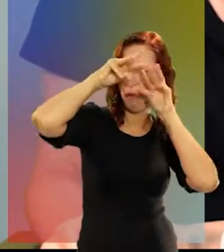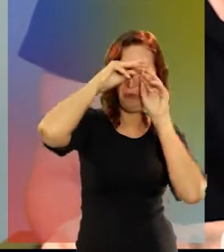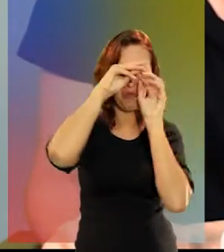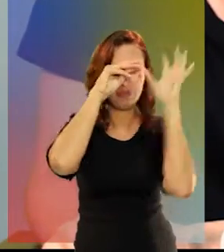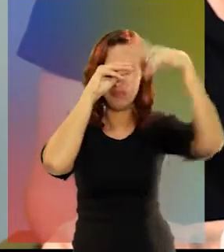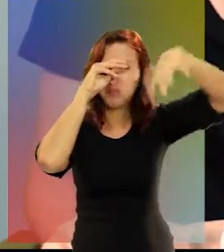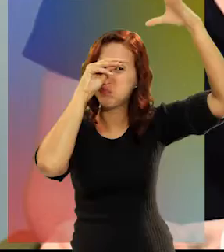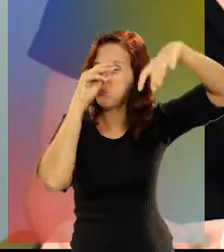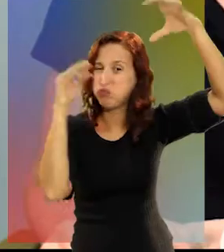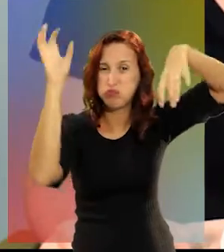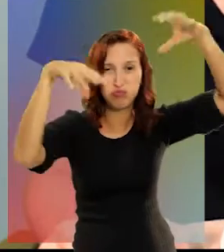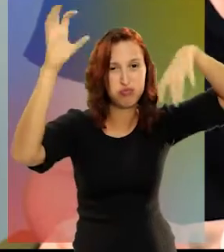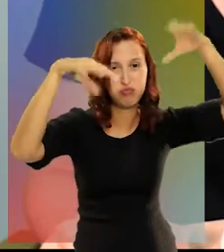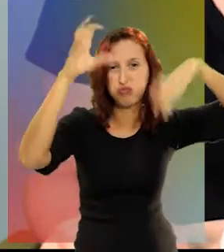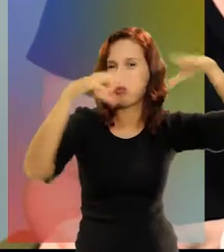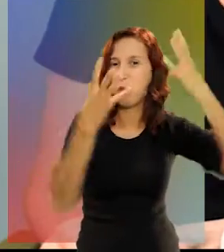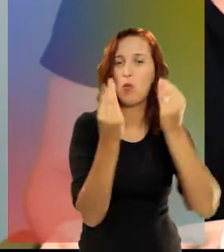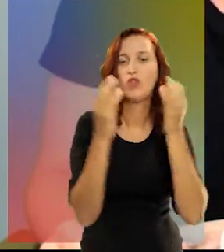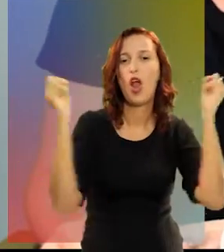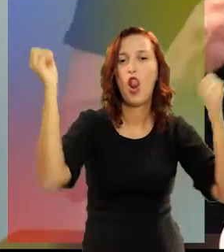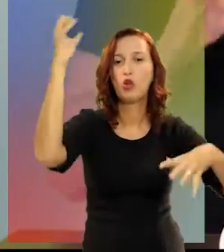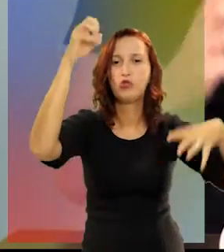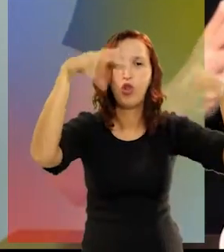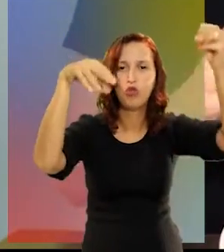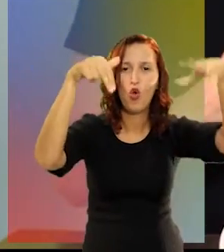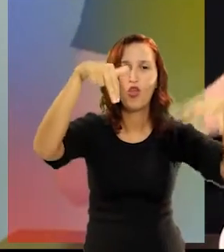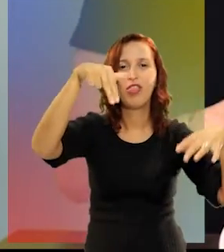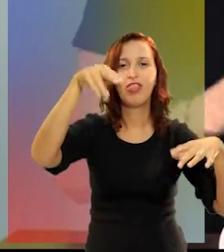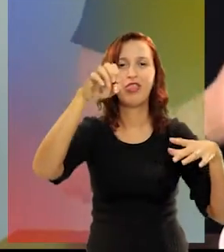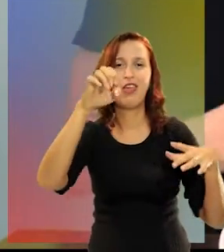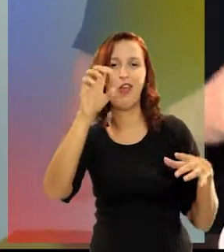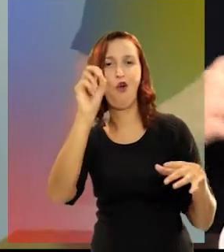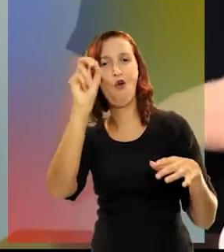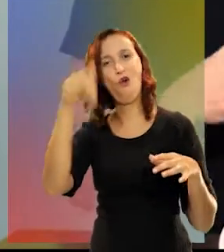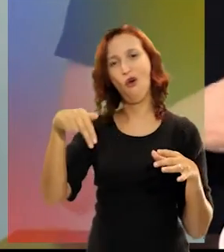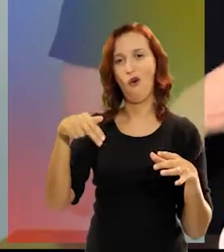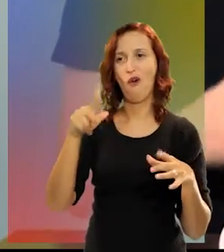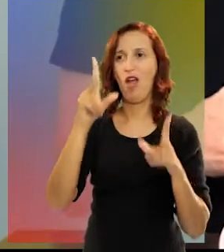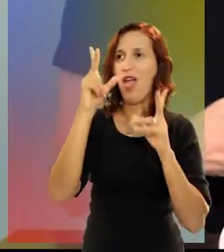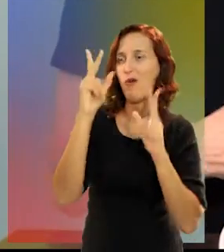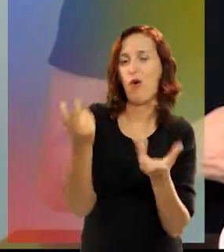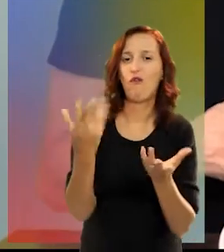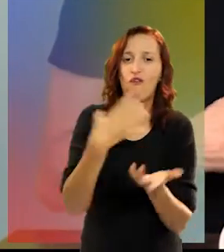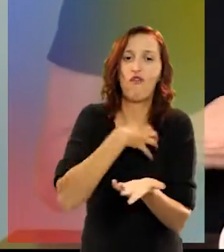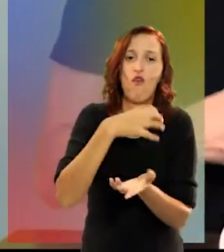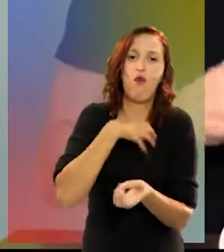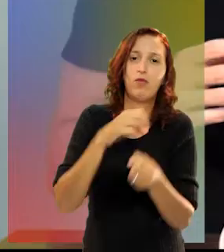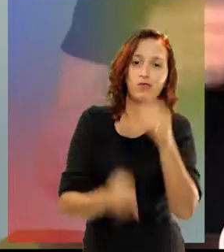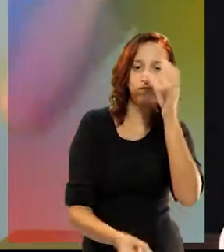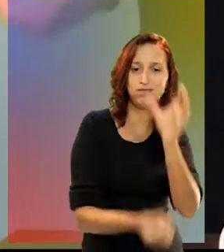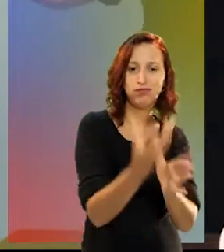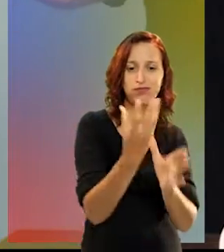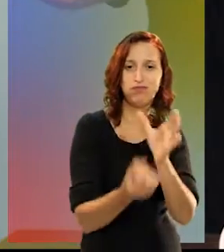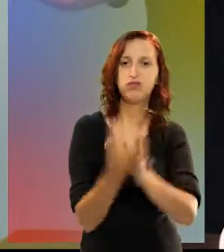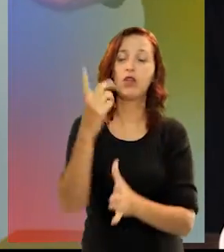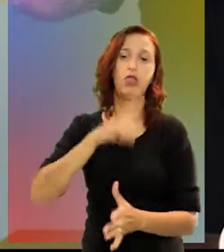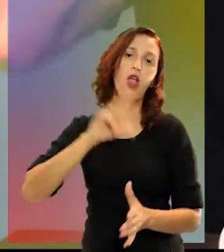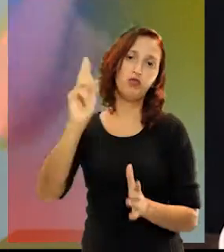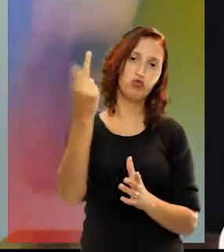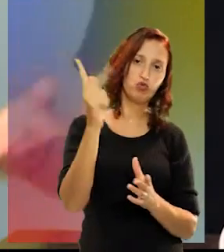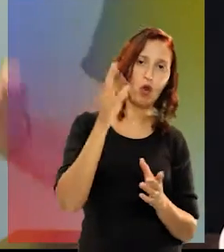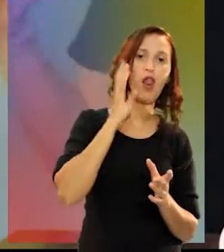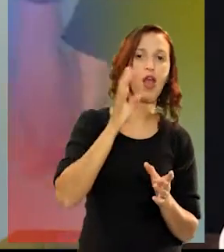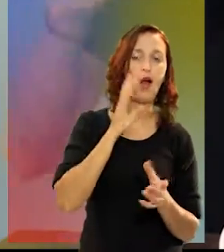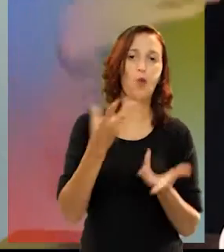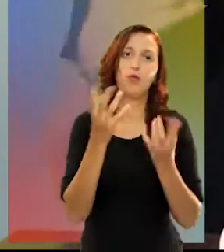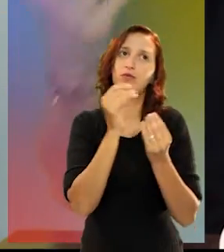tá sempre chovendo, não tem mais sol. A estética do filme é muito vinculada ao modo de produção também, né? Sim. Tem umas histórias legais que, por